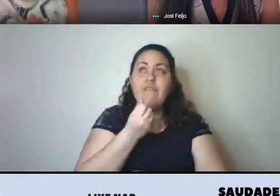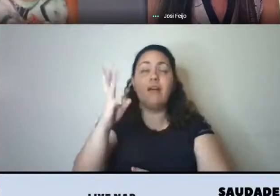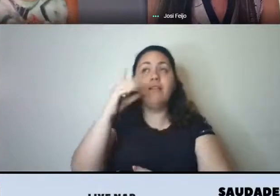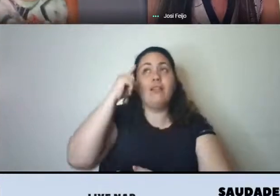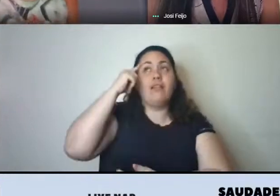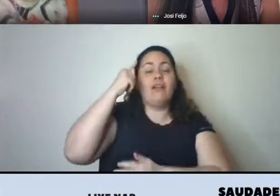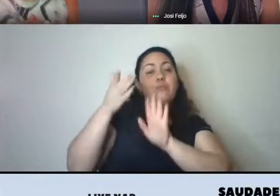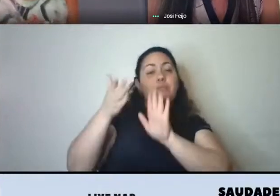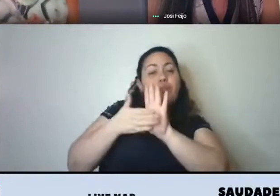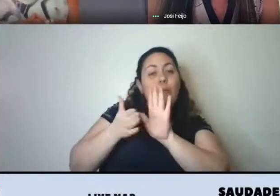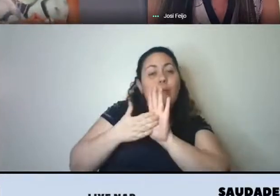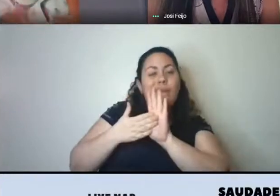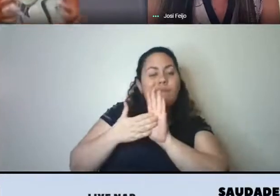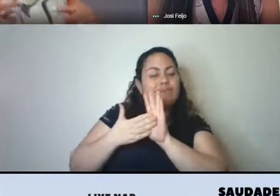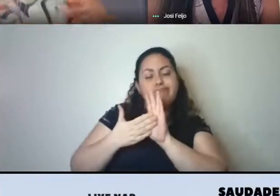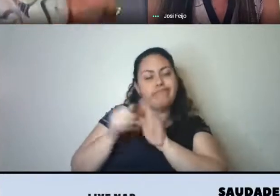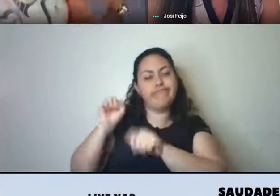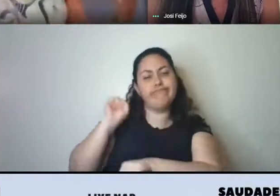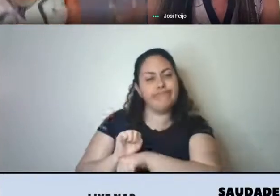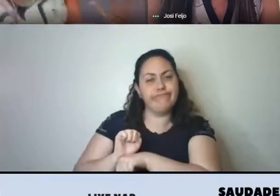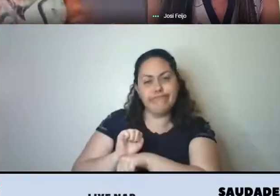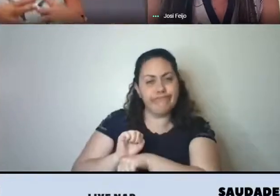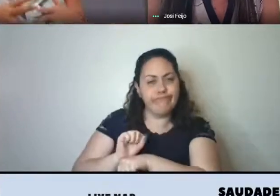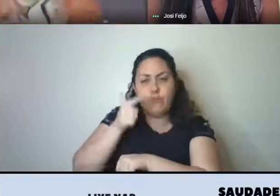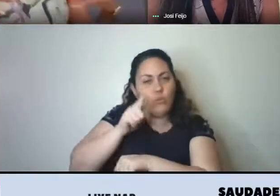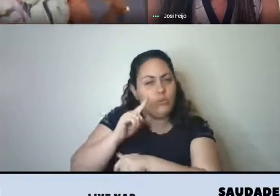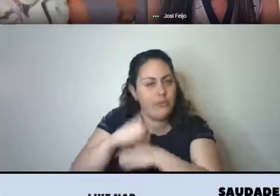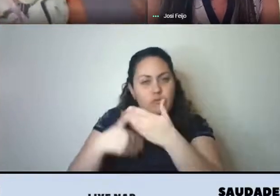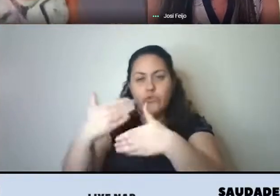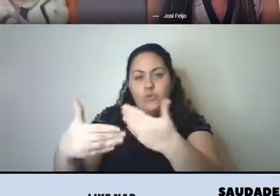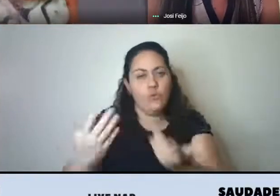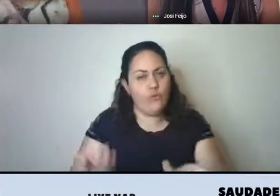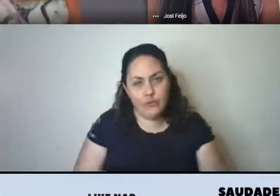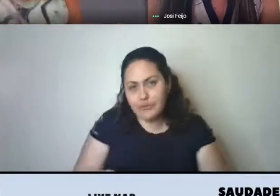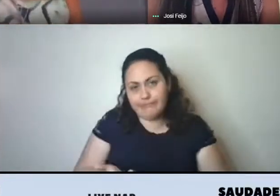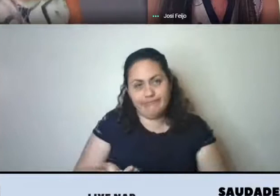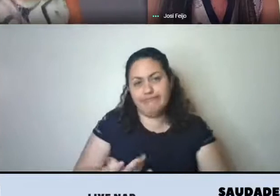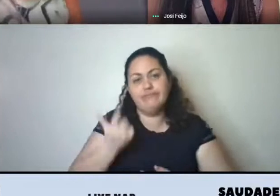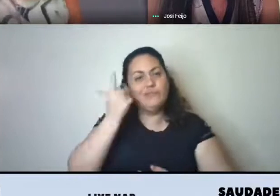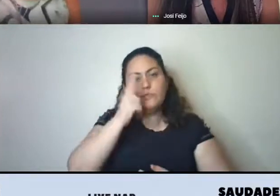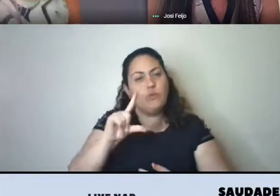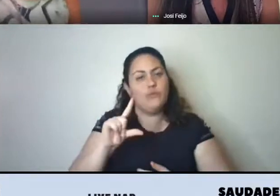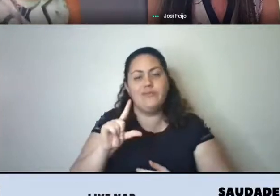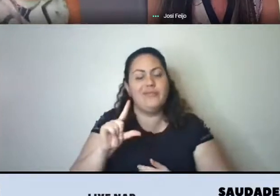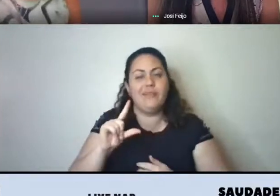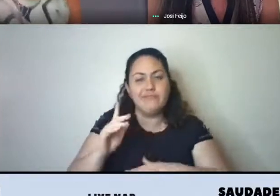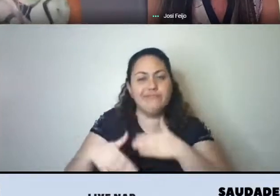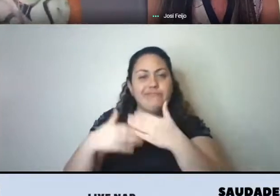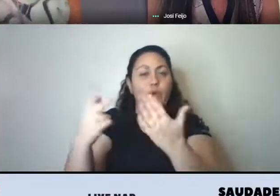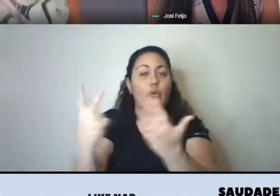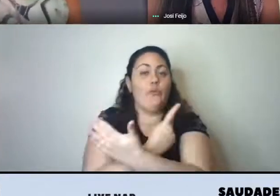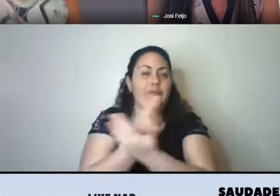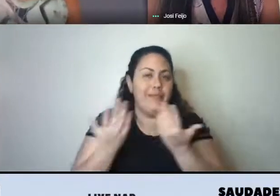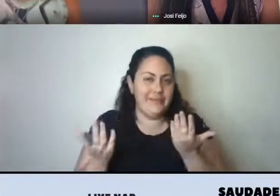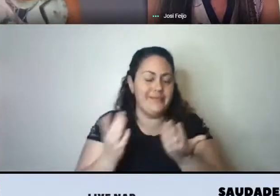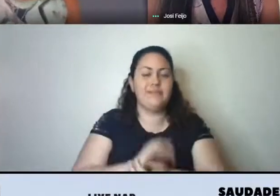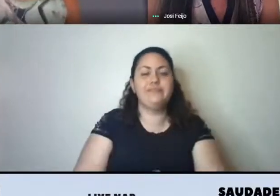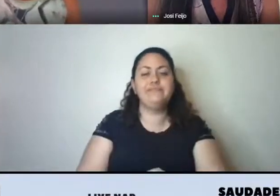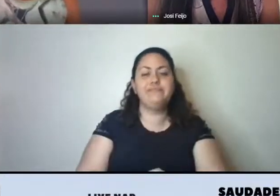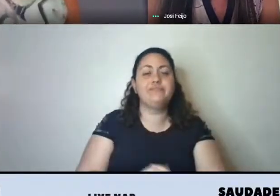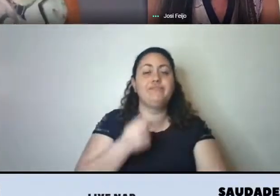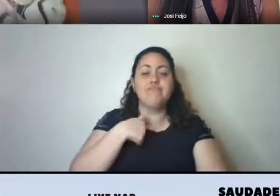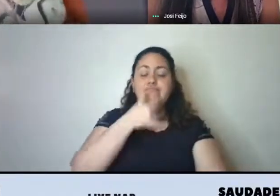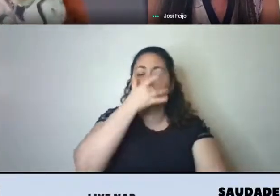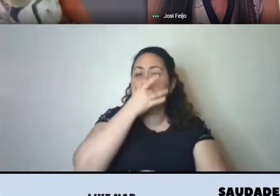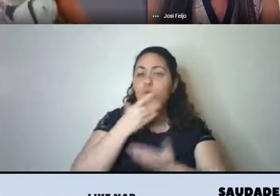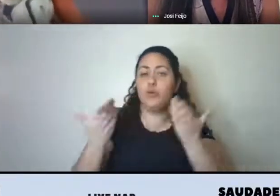acabaram não indo para frente, ou então nem acontecendo. E acho que usar esse